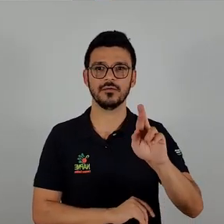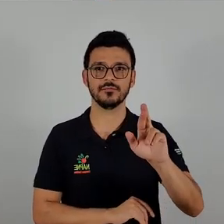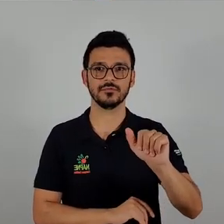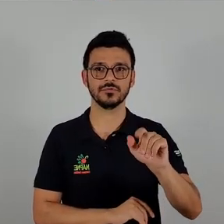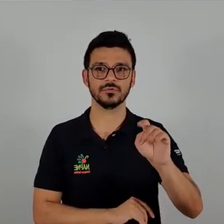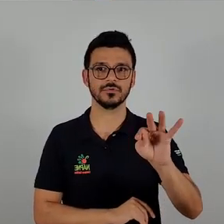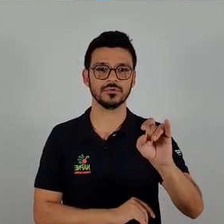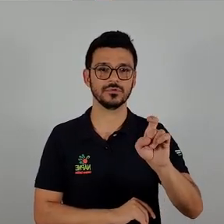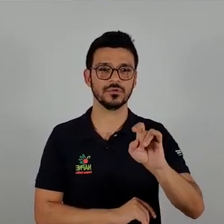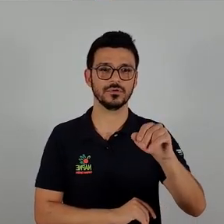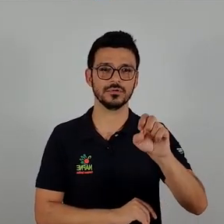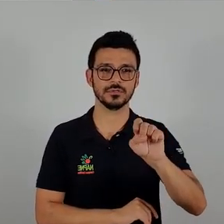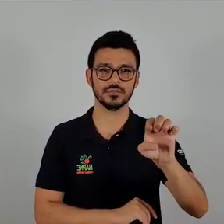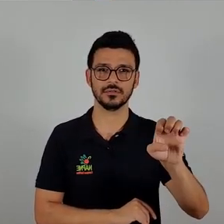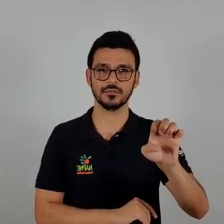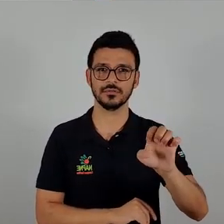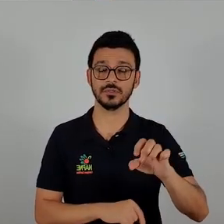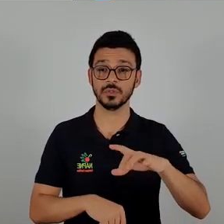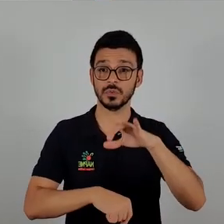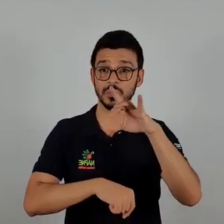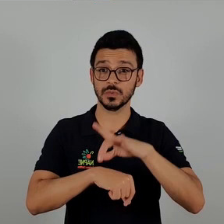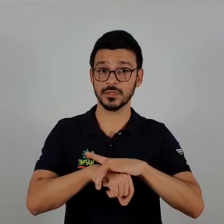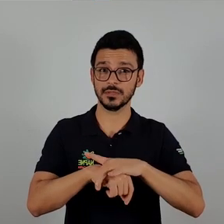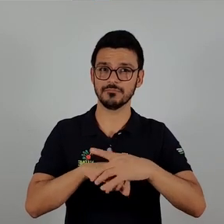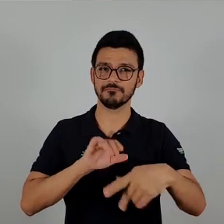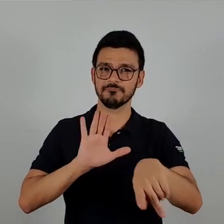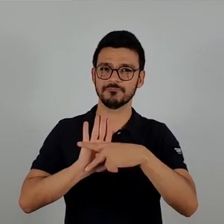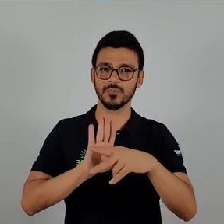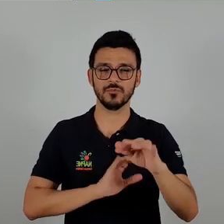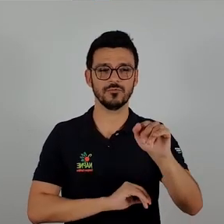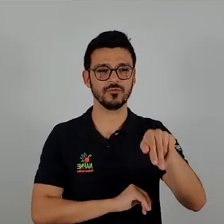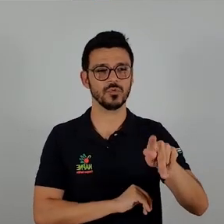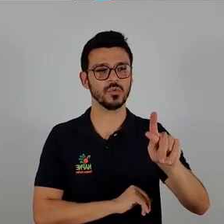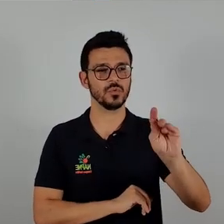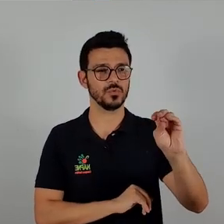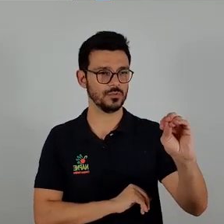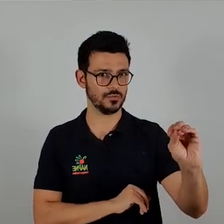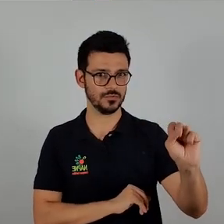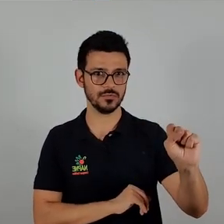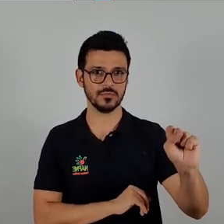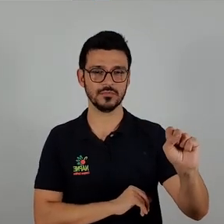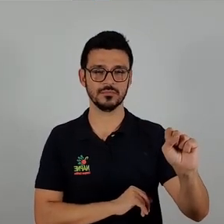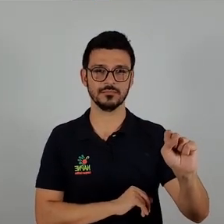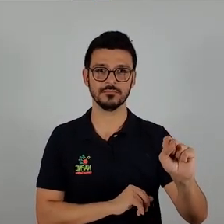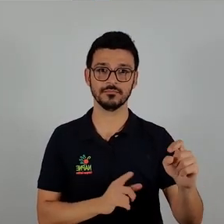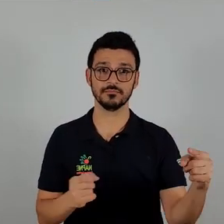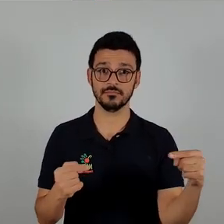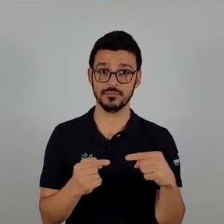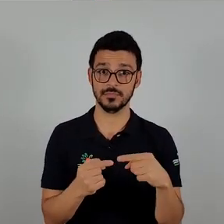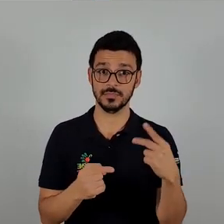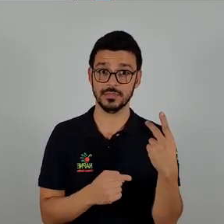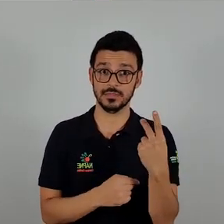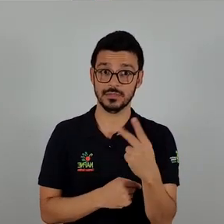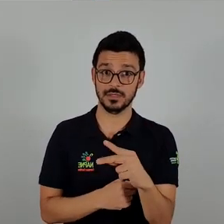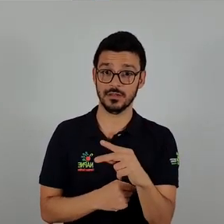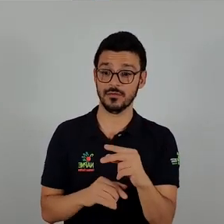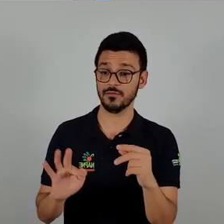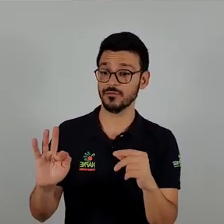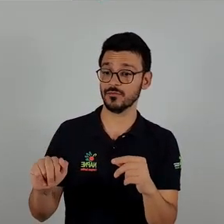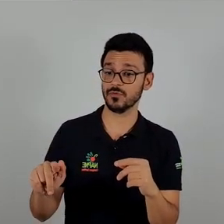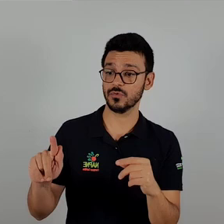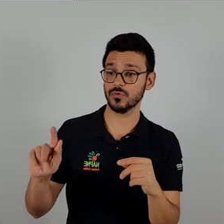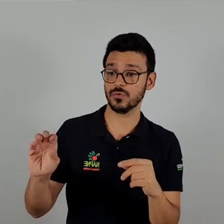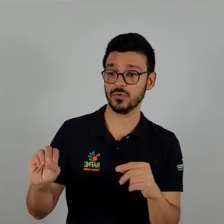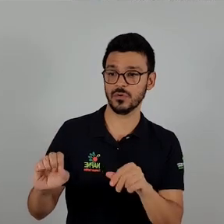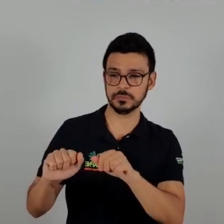calor úmido do jeito que está fazendo depois de chuva, tá? Os bolores, né, necessariamente de ração, isso aí mata,